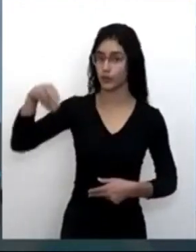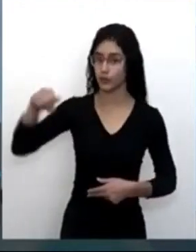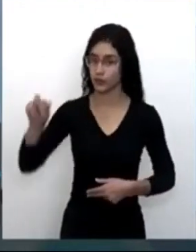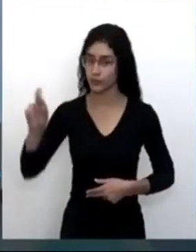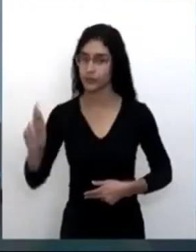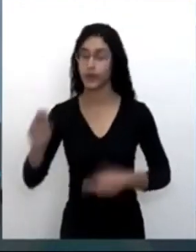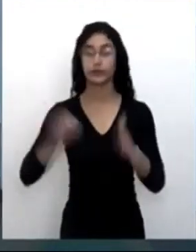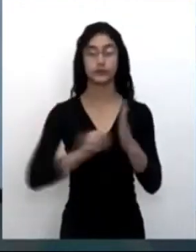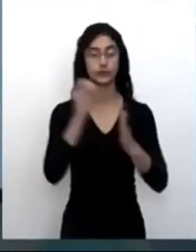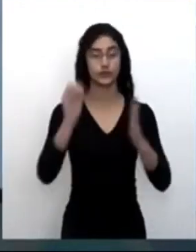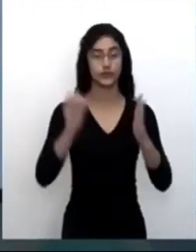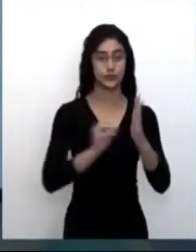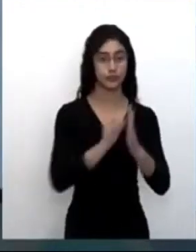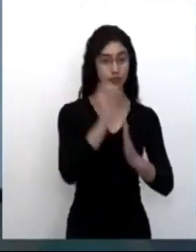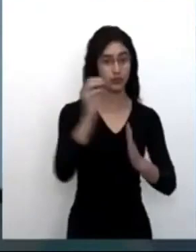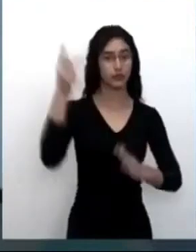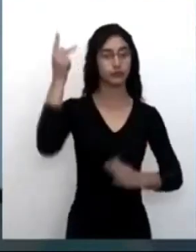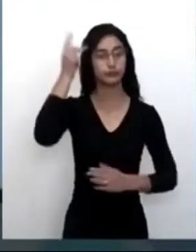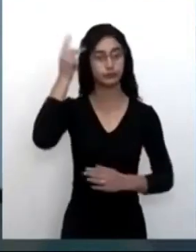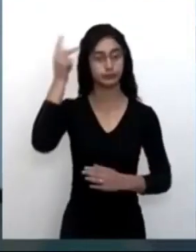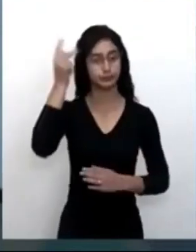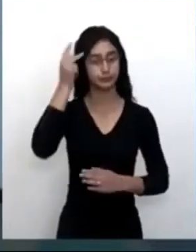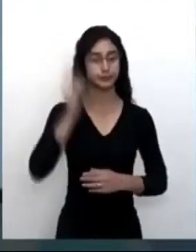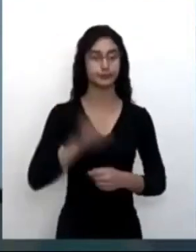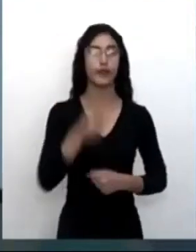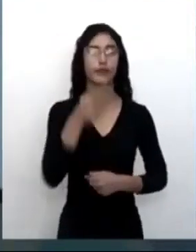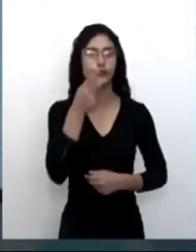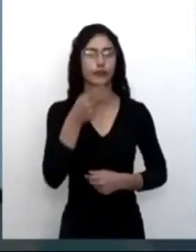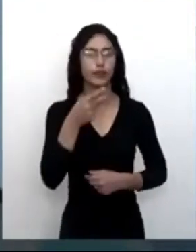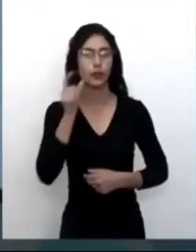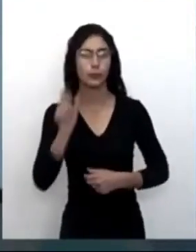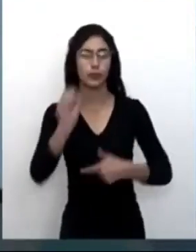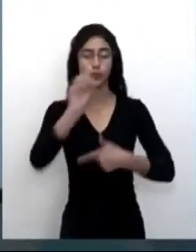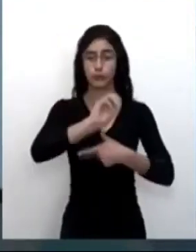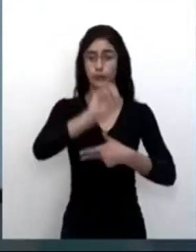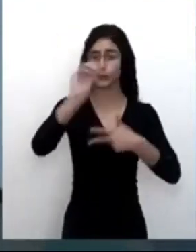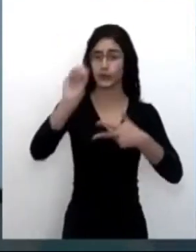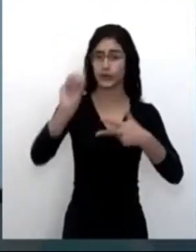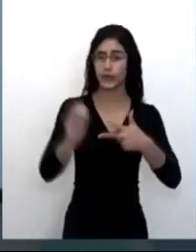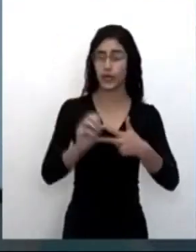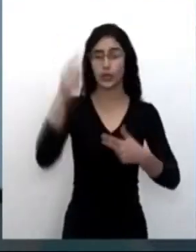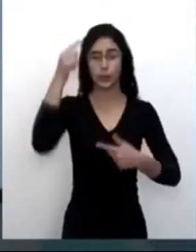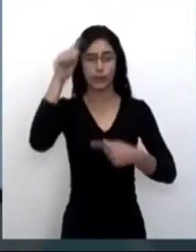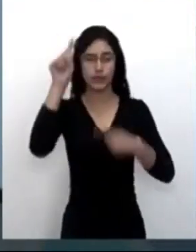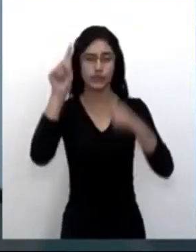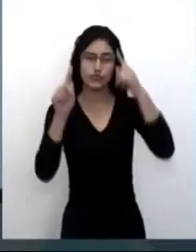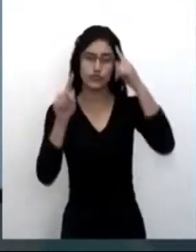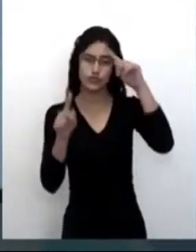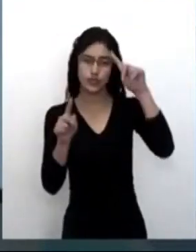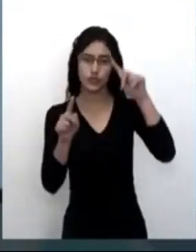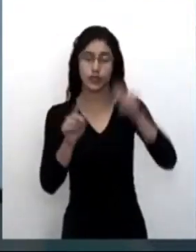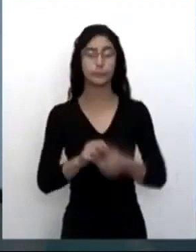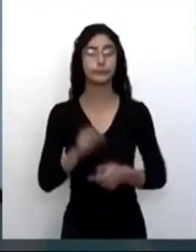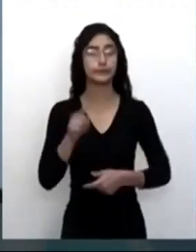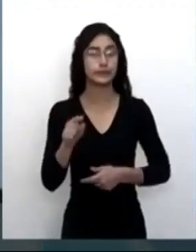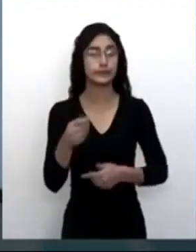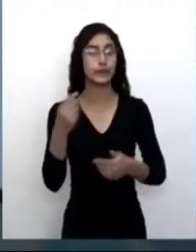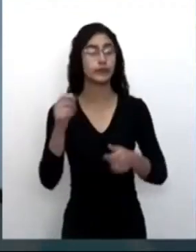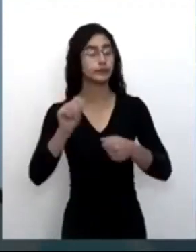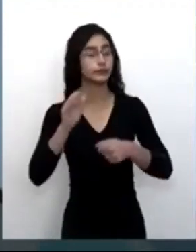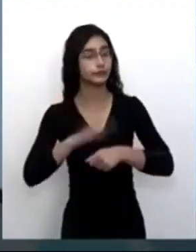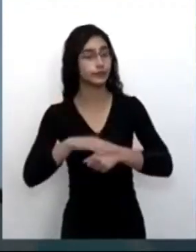São Paulo E hoje nós vamos conversar um pouquinho sobre o ENEM dar algumas dicas para vocês fazerem a prova